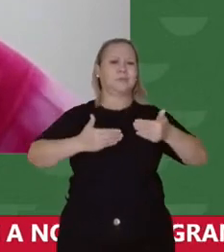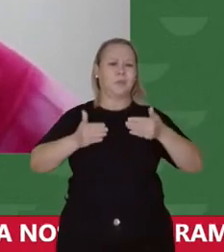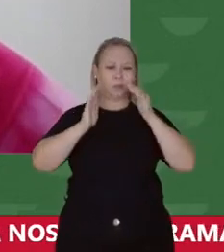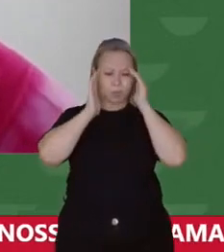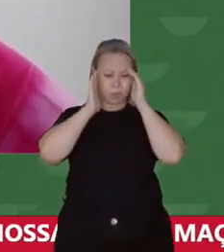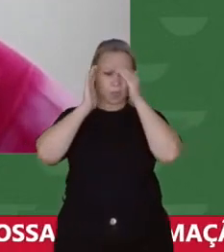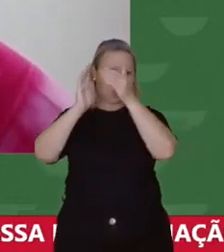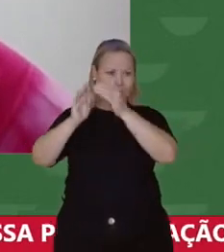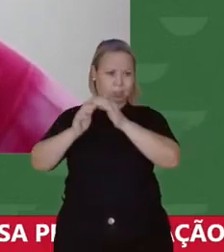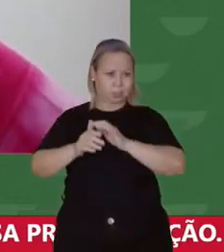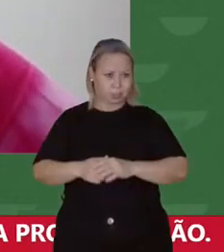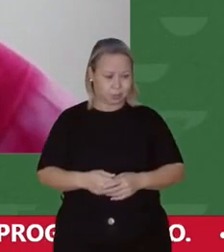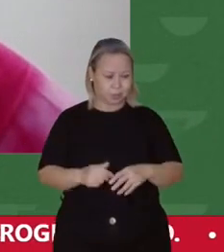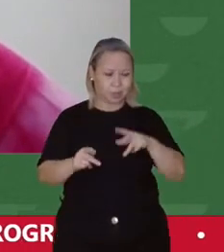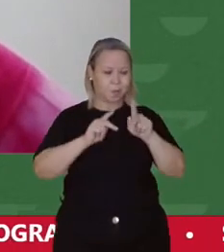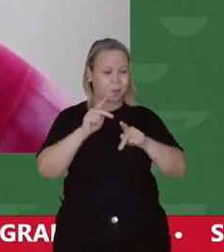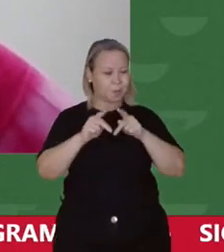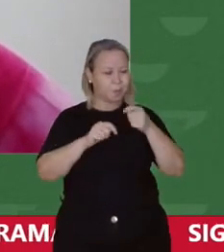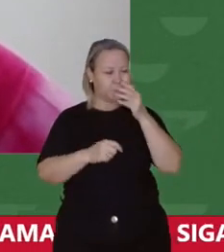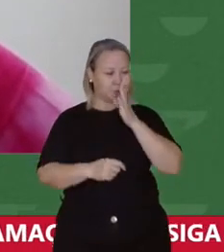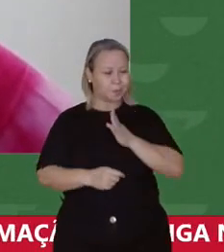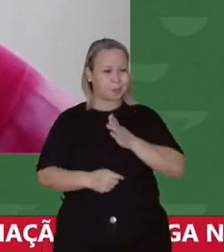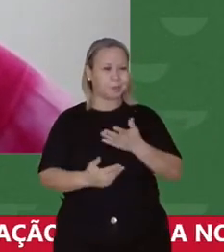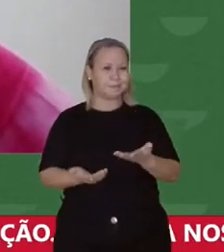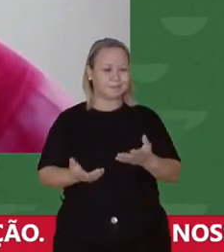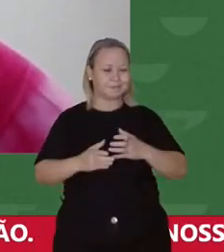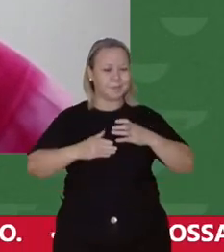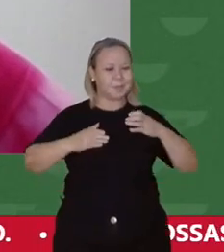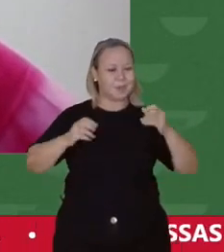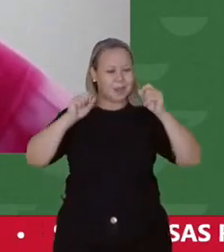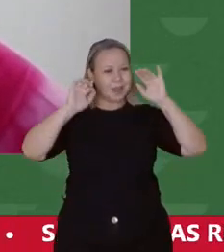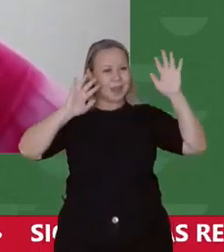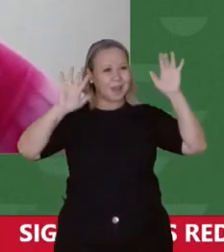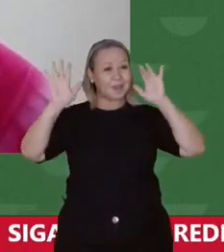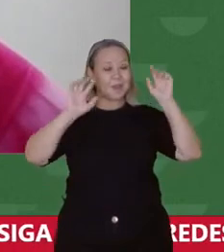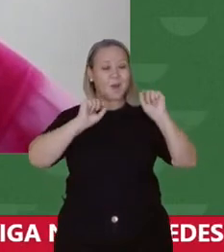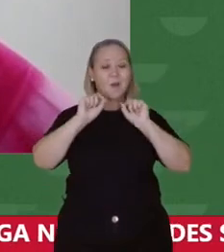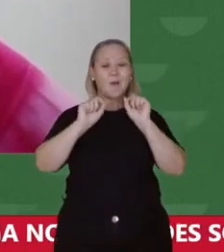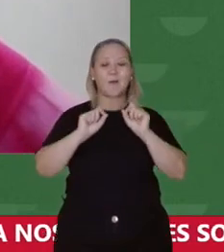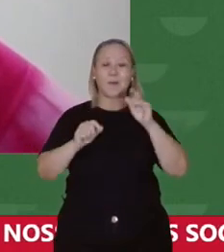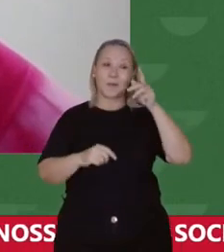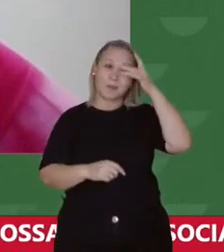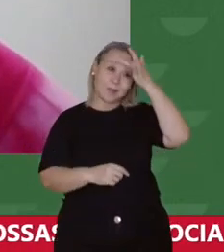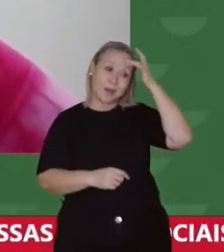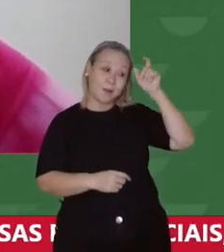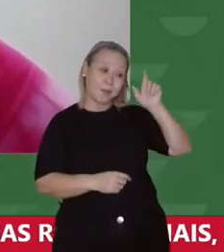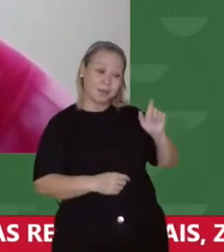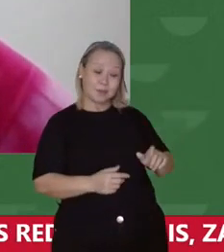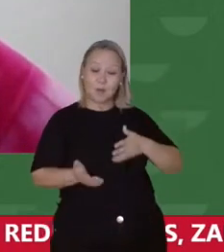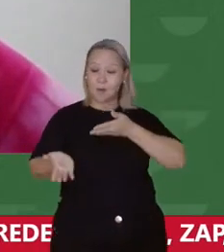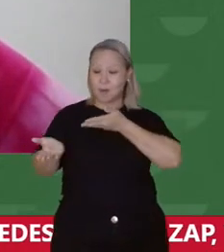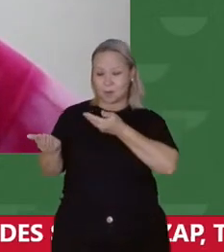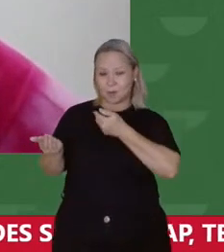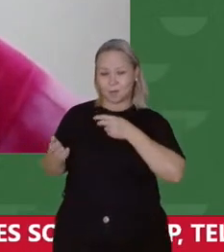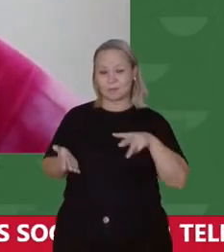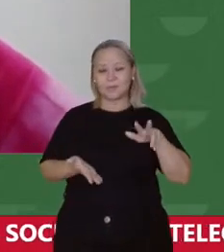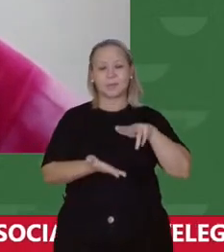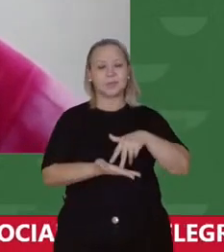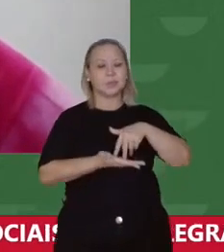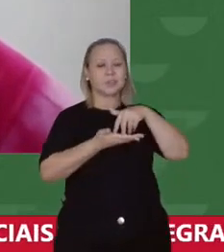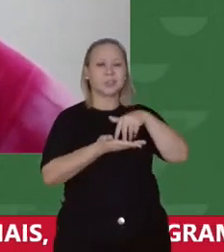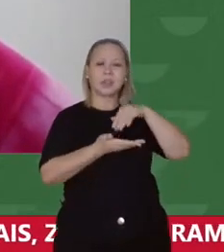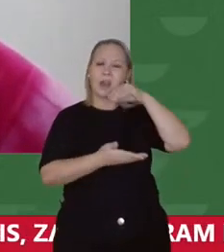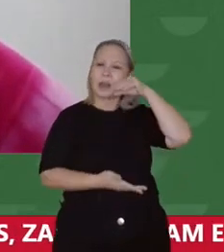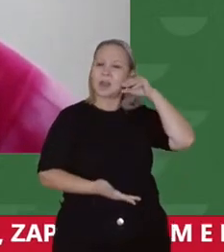né, e mais justo para a população brasileira. Acho que esse é o grande sonho de quem é jovem, né? Poder chegar na idade adulta com